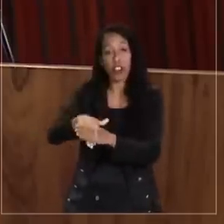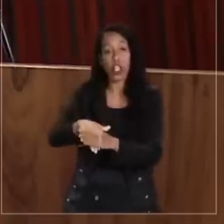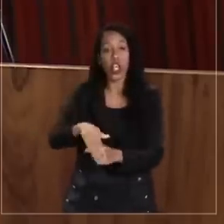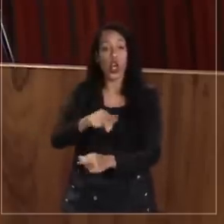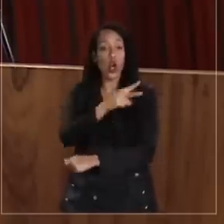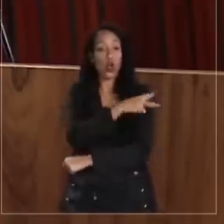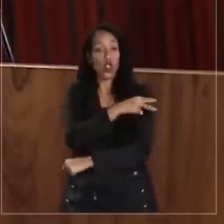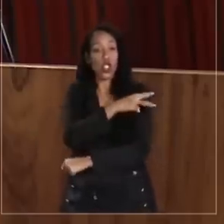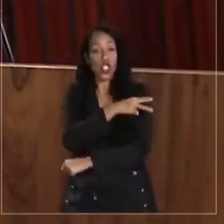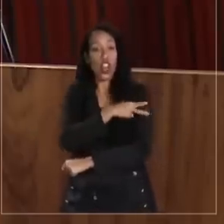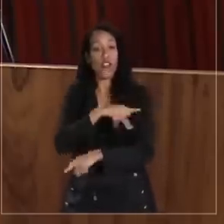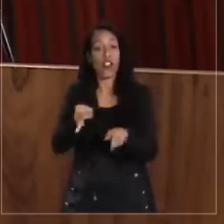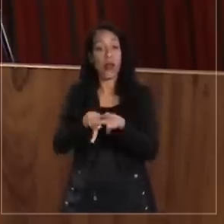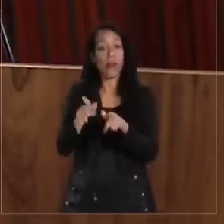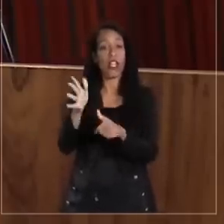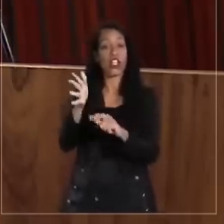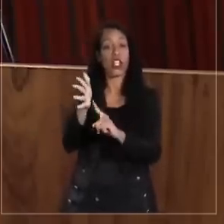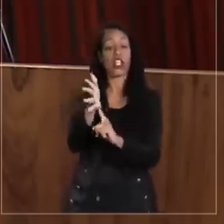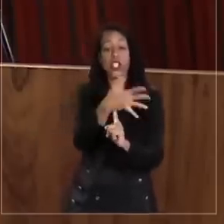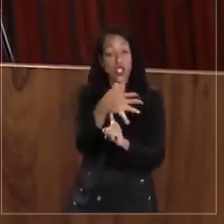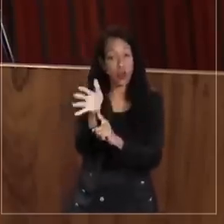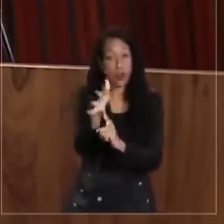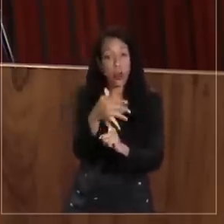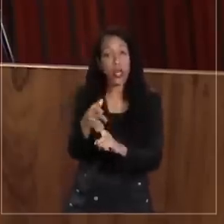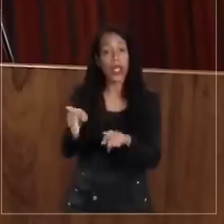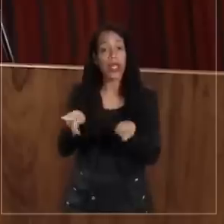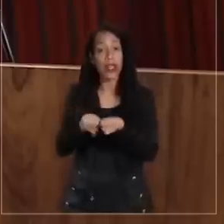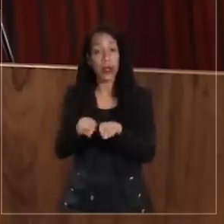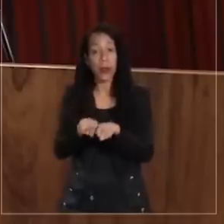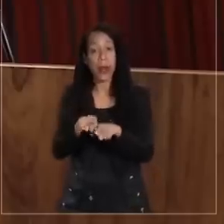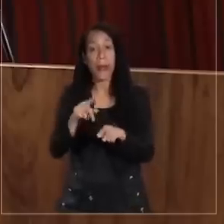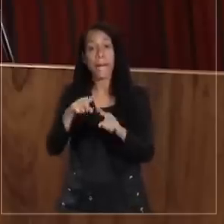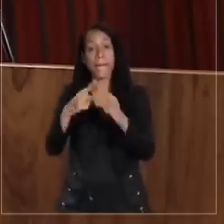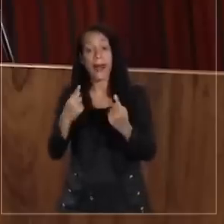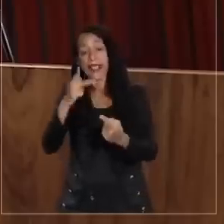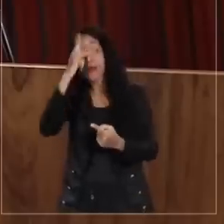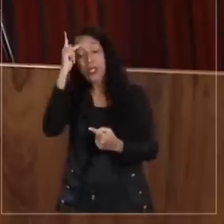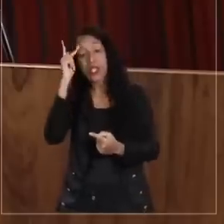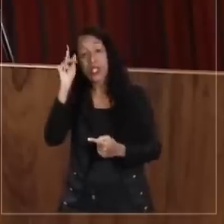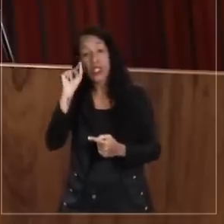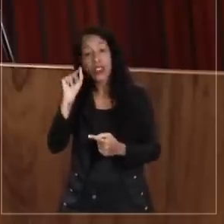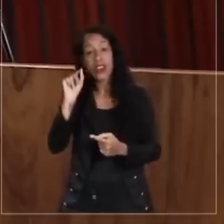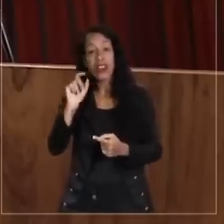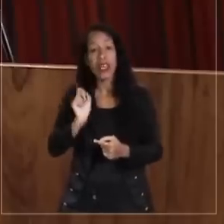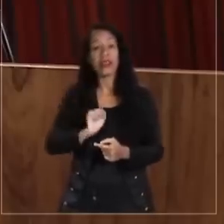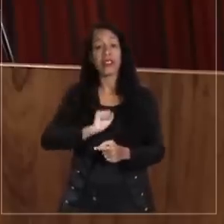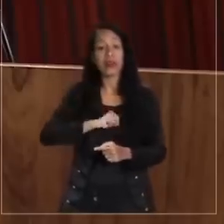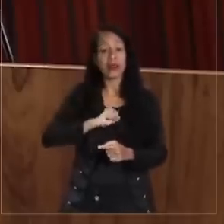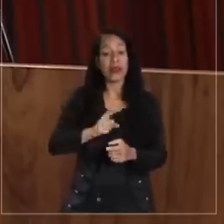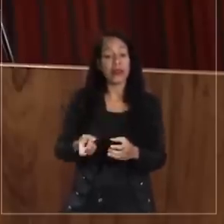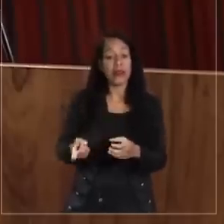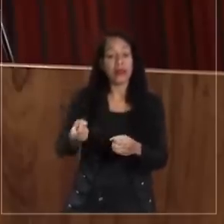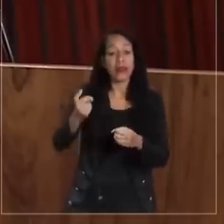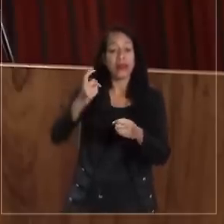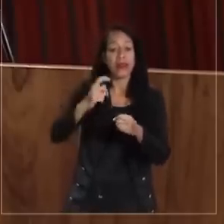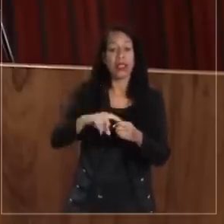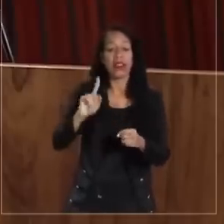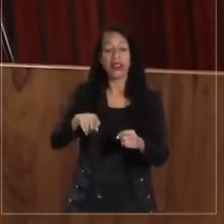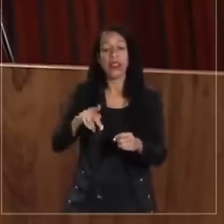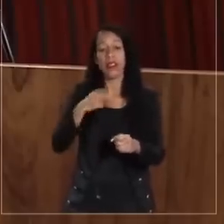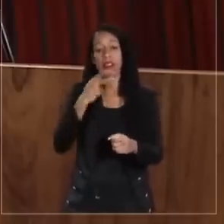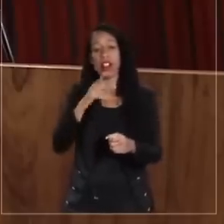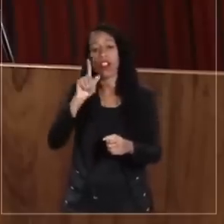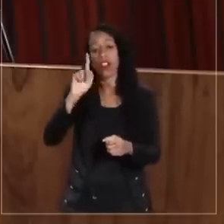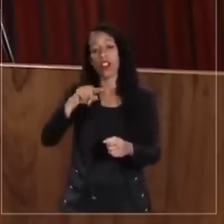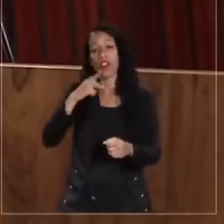chefes de missões diplomáticas não são eleitores, mas são pessoas que reverberam. Devo dizer, presidente, que se tem notícia que no